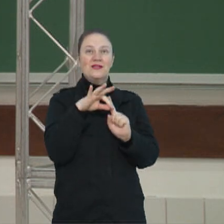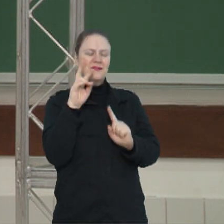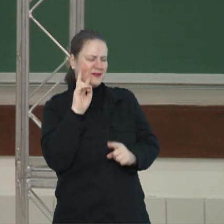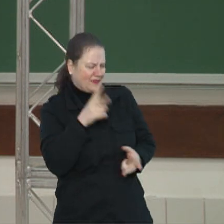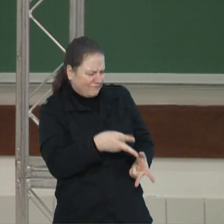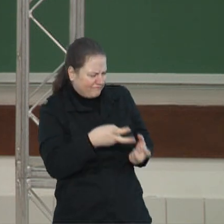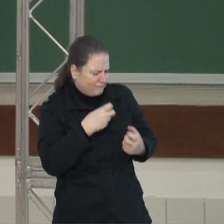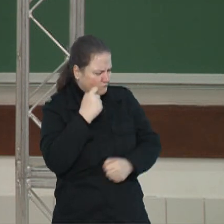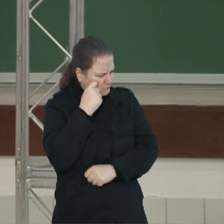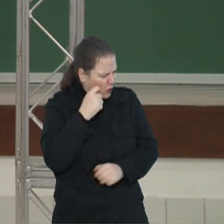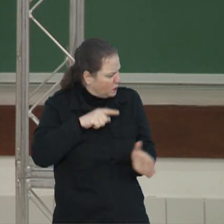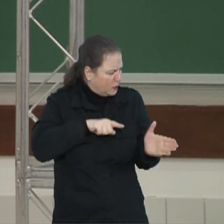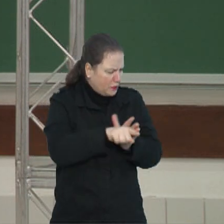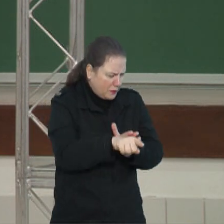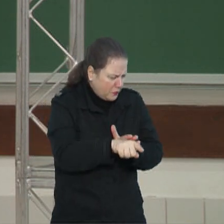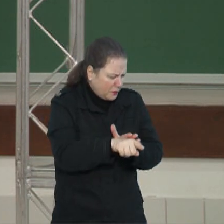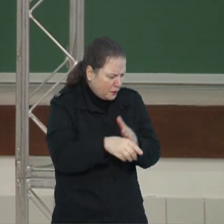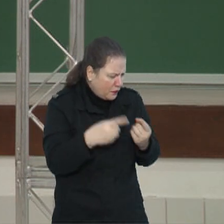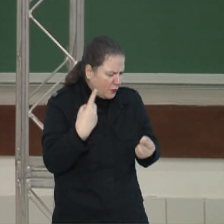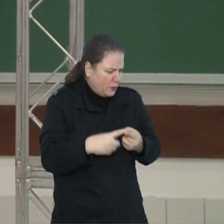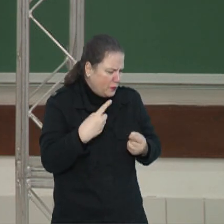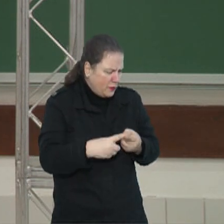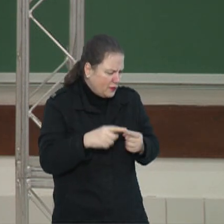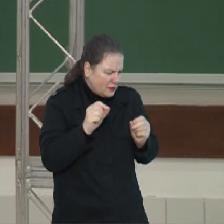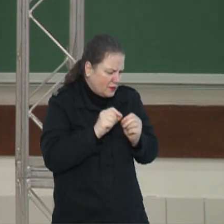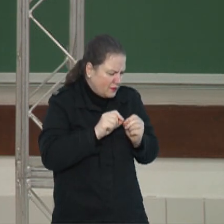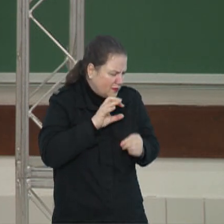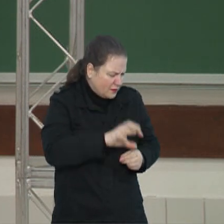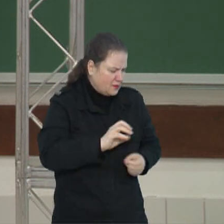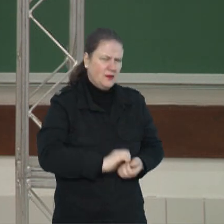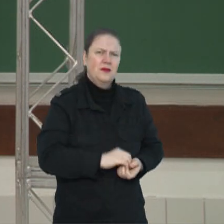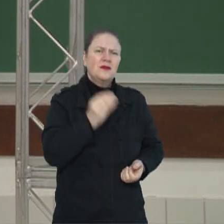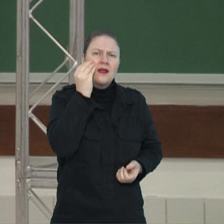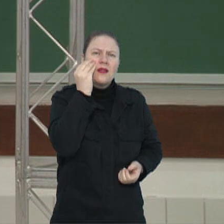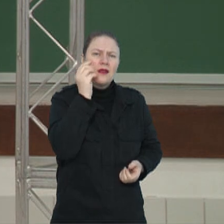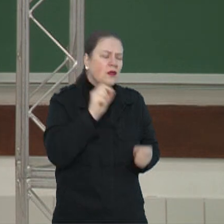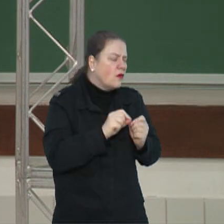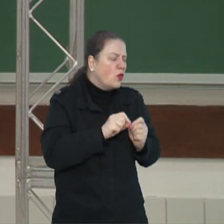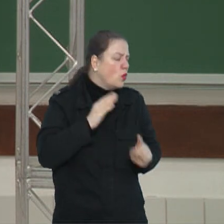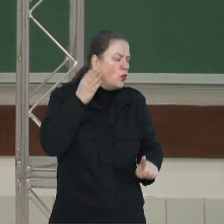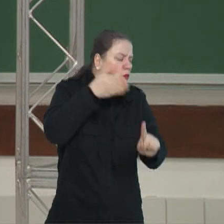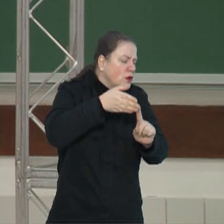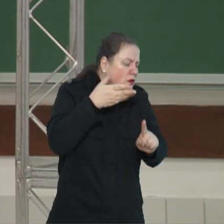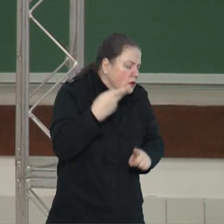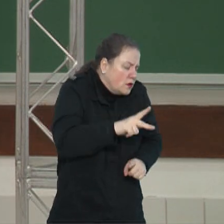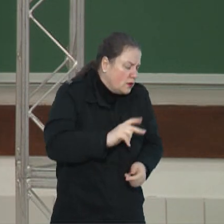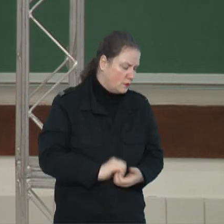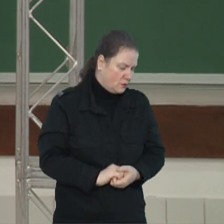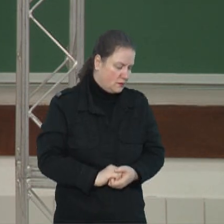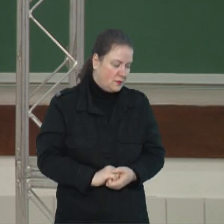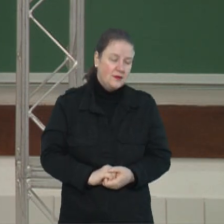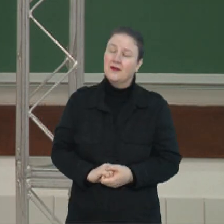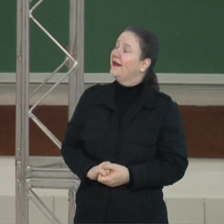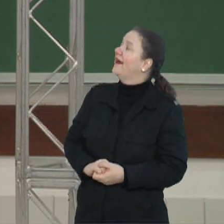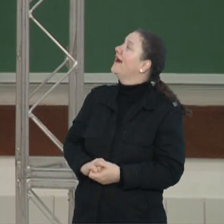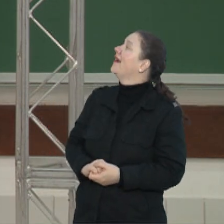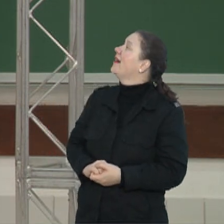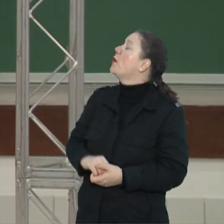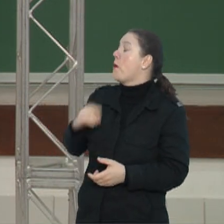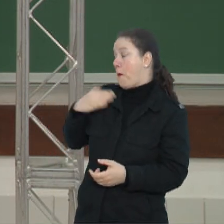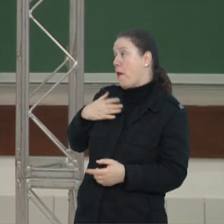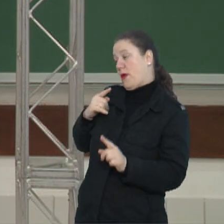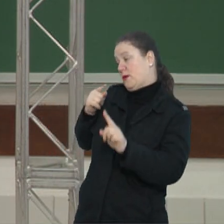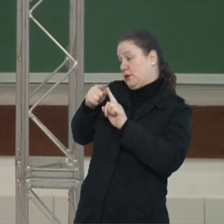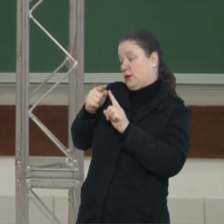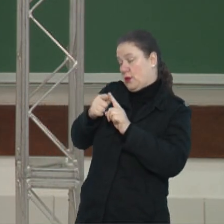ela: nossa, mas o que você está fazendo, né? O que você está tentando fazer? Qual que é o seu objetivo e tal, né? E a criança diz para Santo Agostinho: ó, meu objetivo